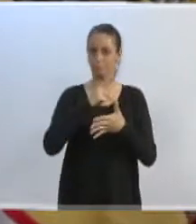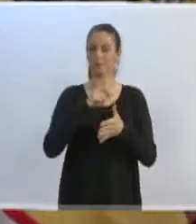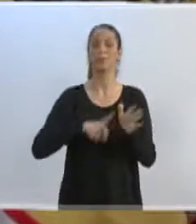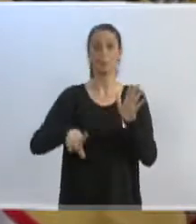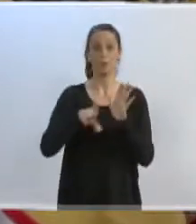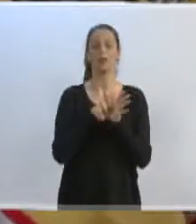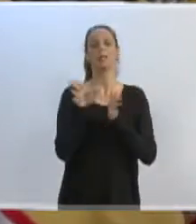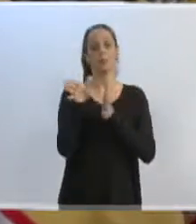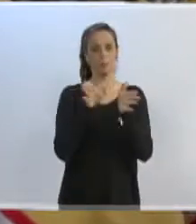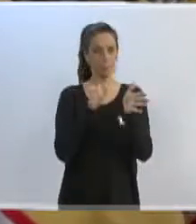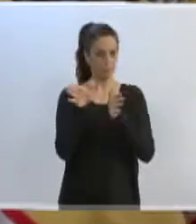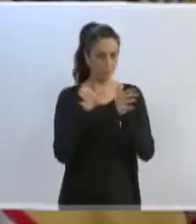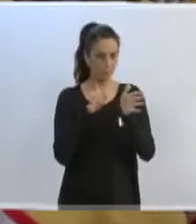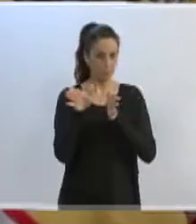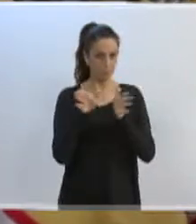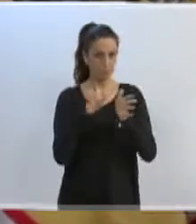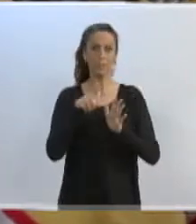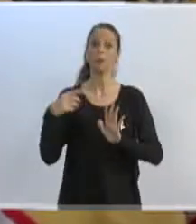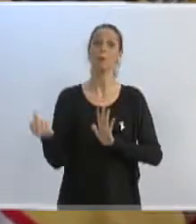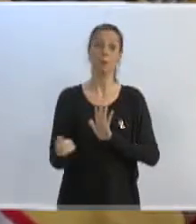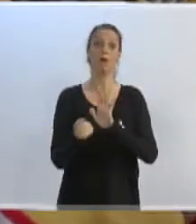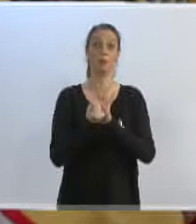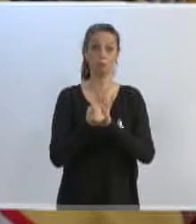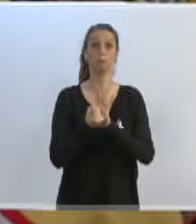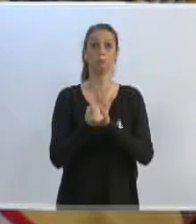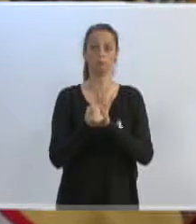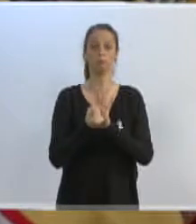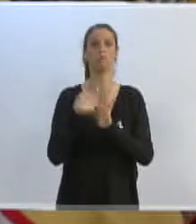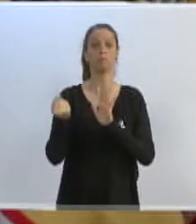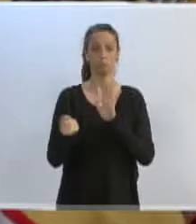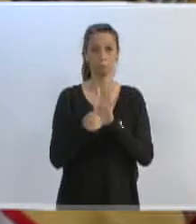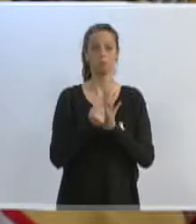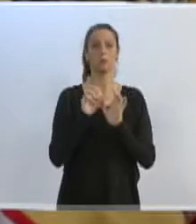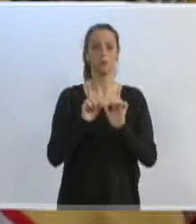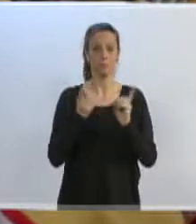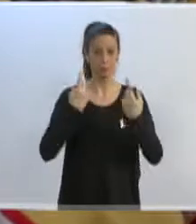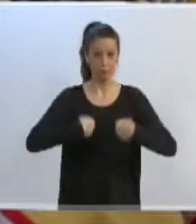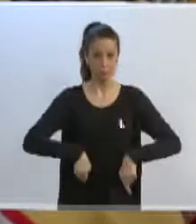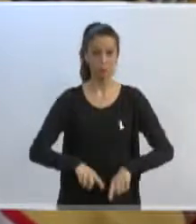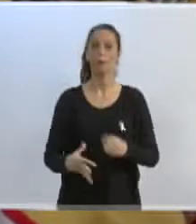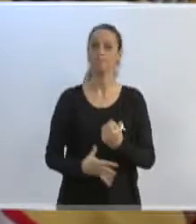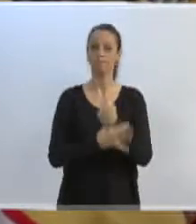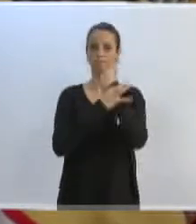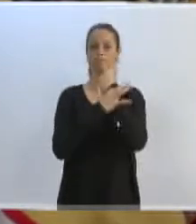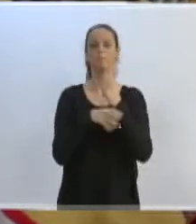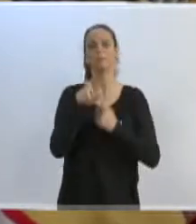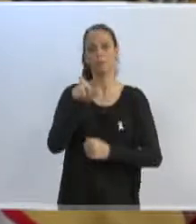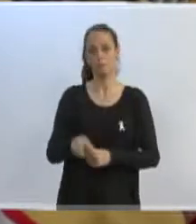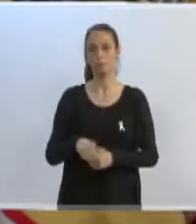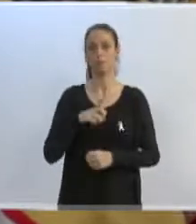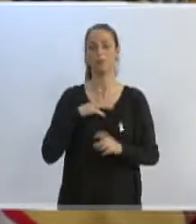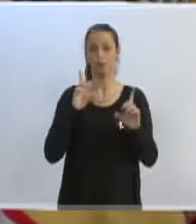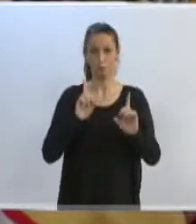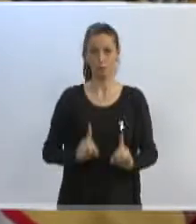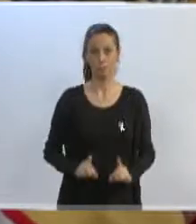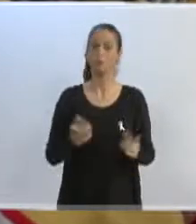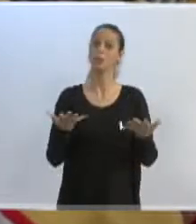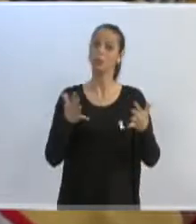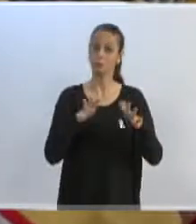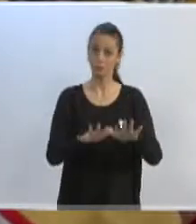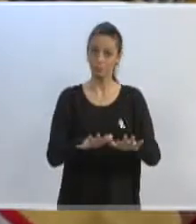Lei da Acessibilidade, né, é um marco, né, em termos de deficiência física, em termos de garantia de direito da pessoa com deficiência, da